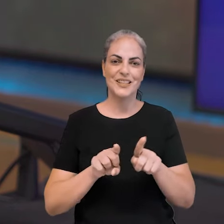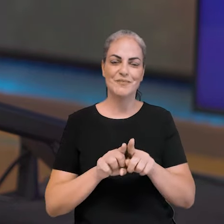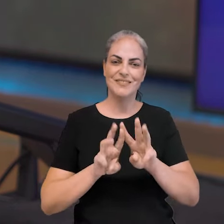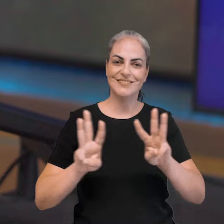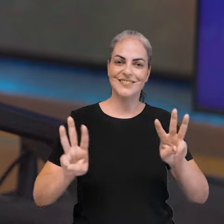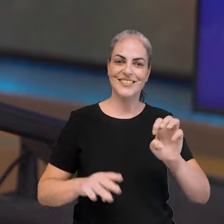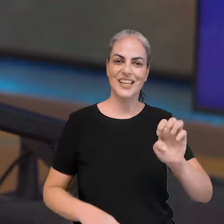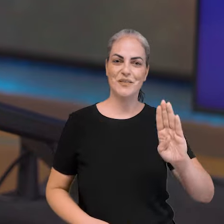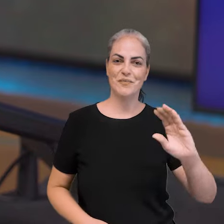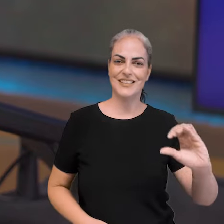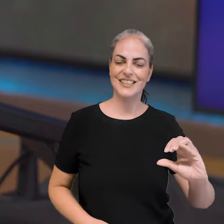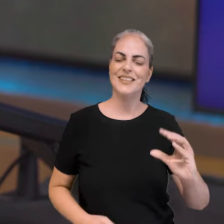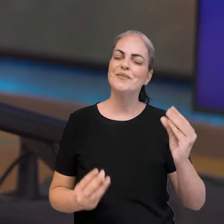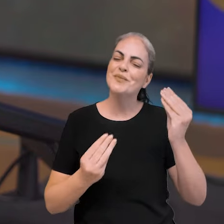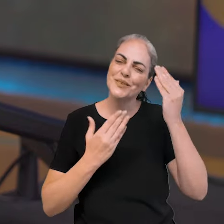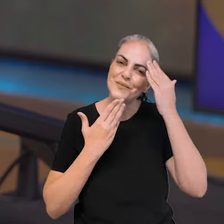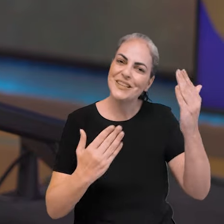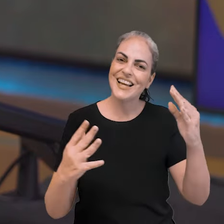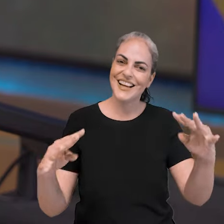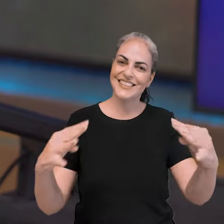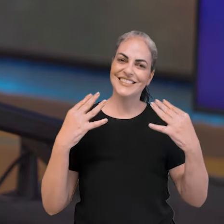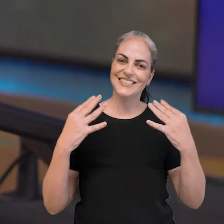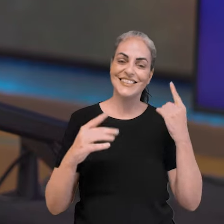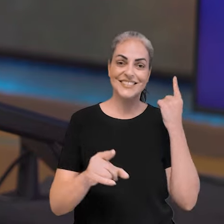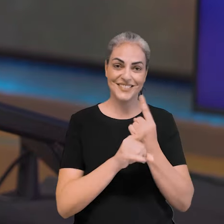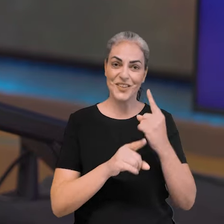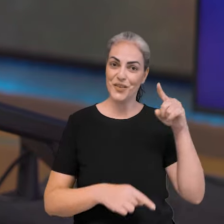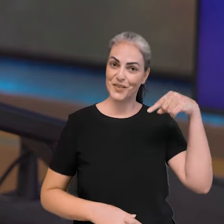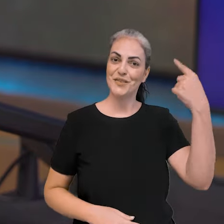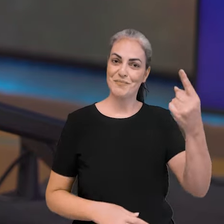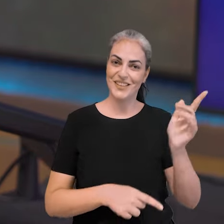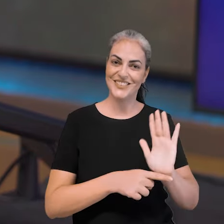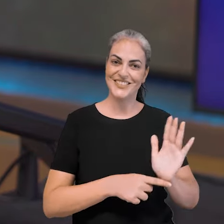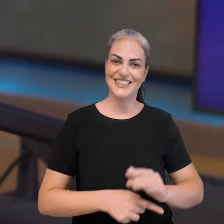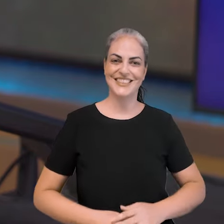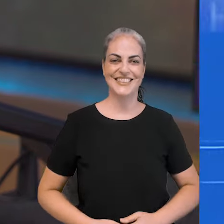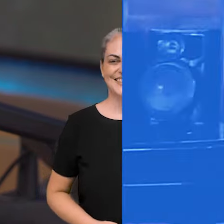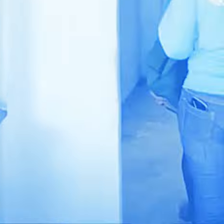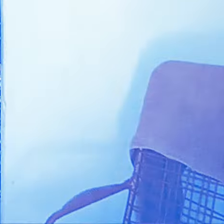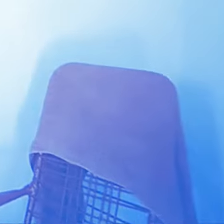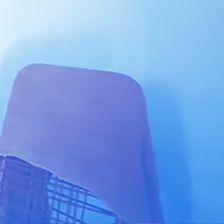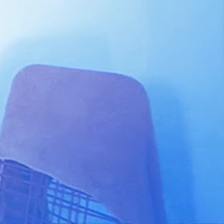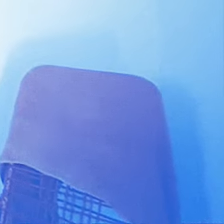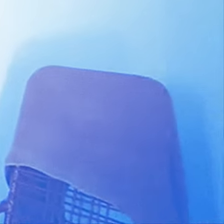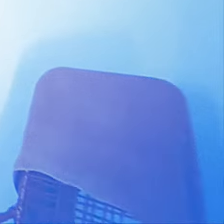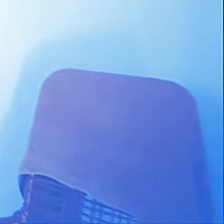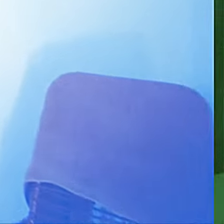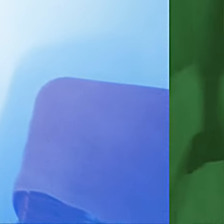Muito obrigada pela sua companhia e a gente se encontra no próximo episódio.